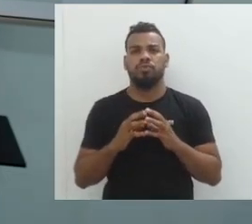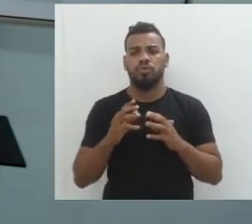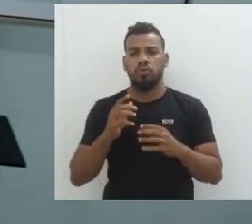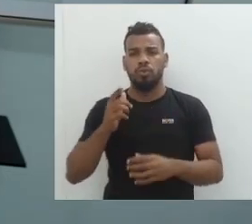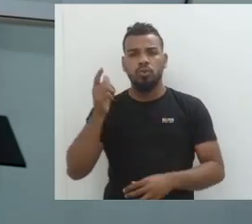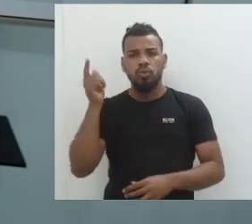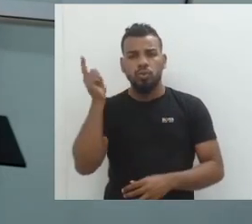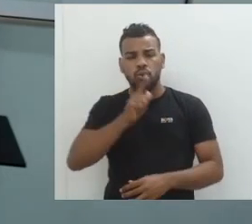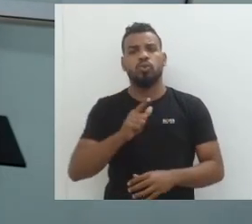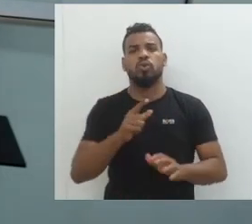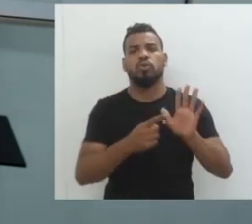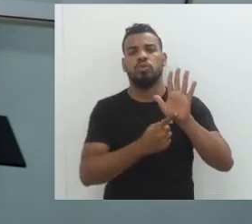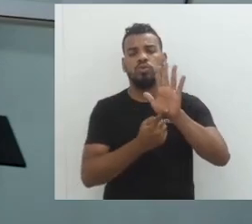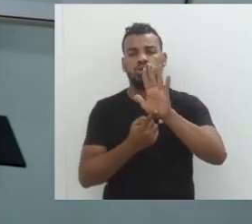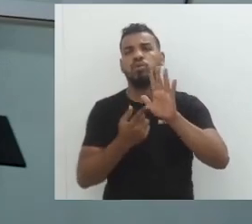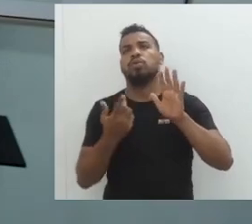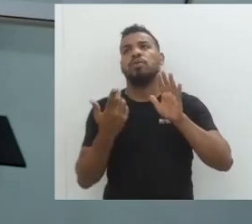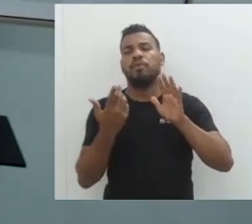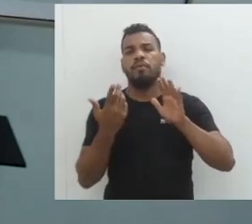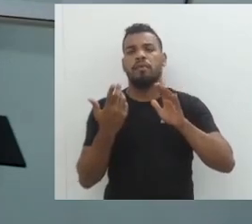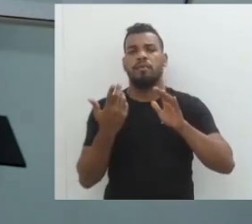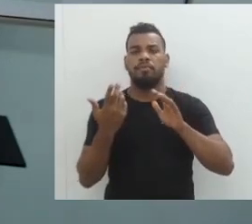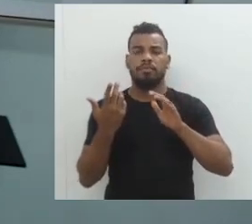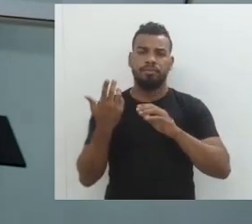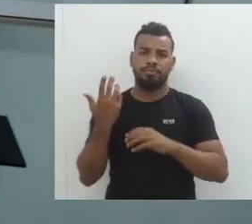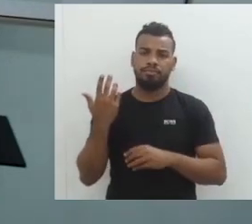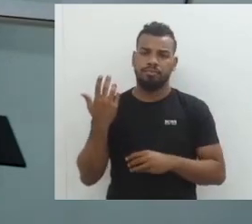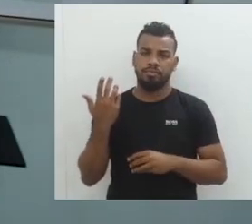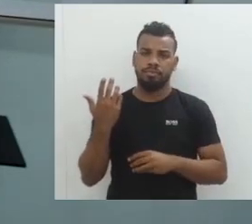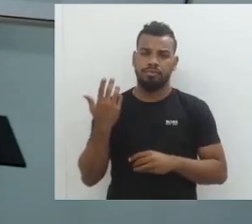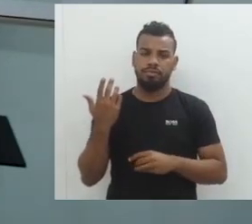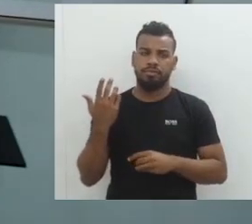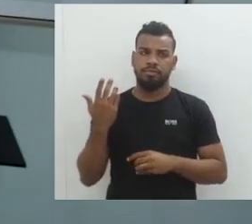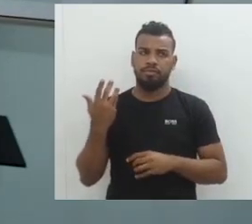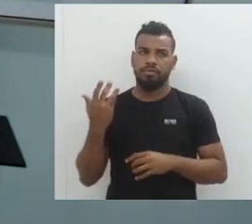consigamos estabelecer essa